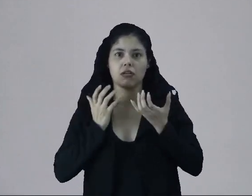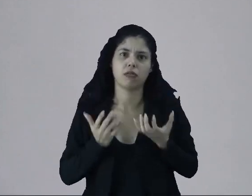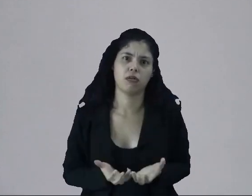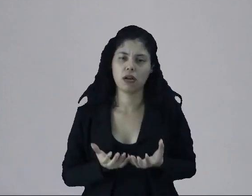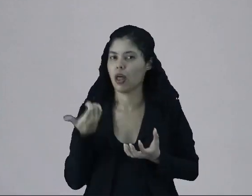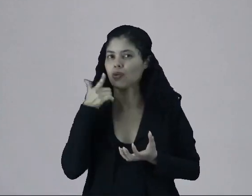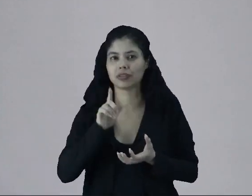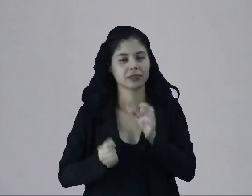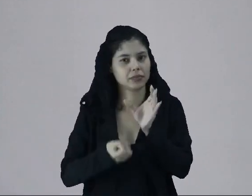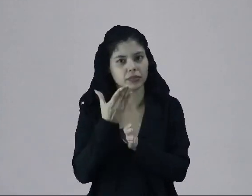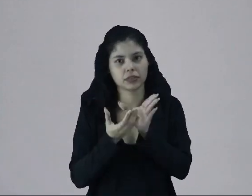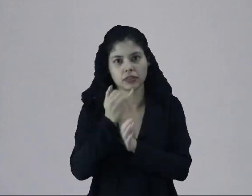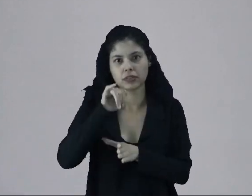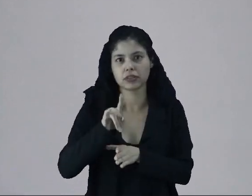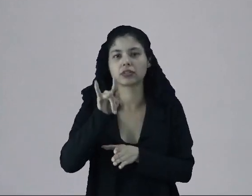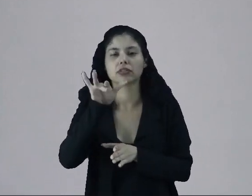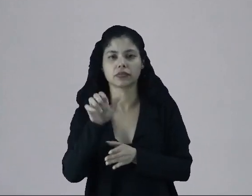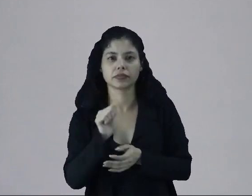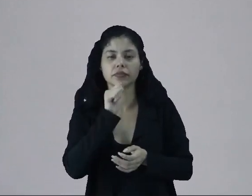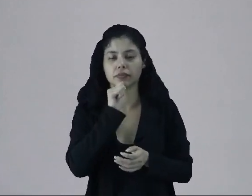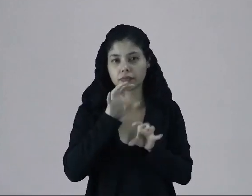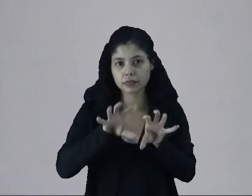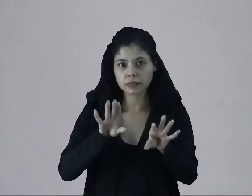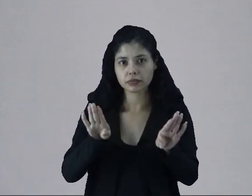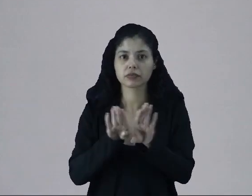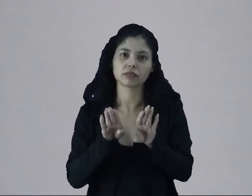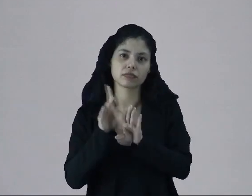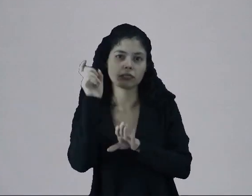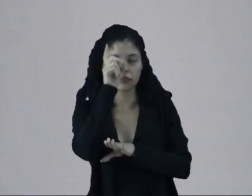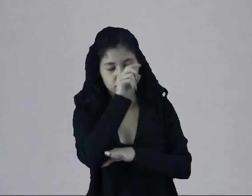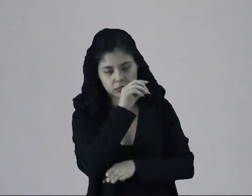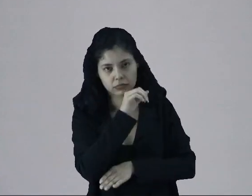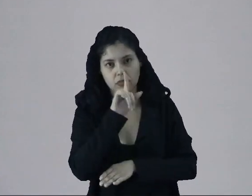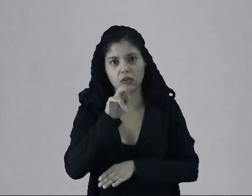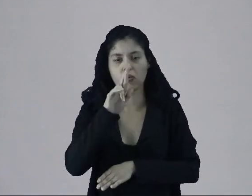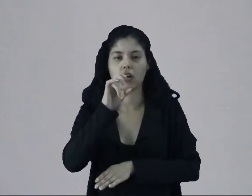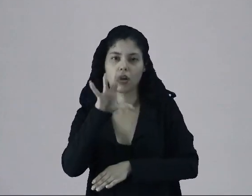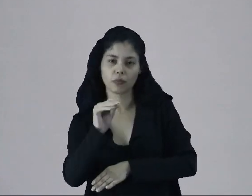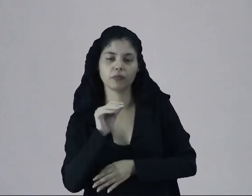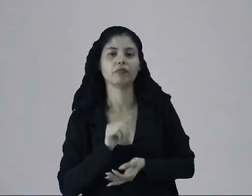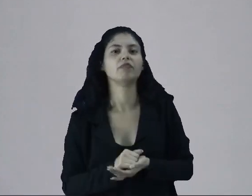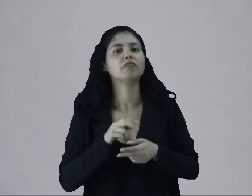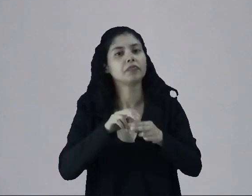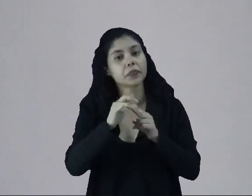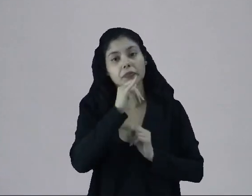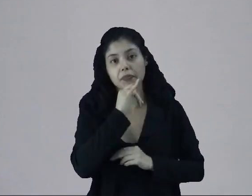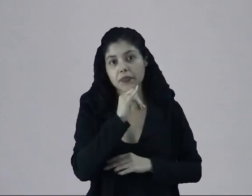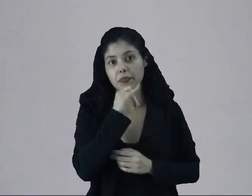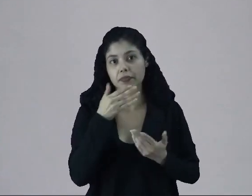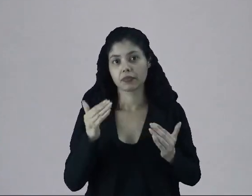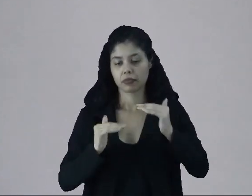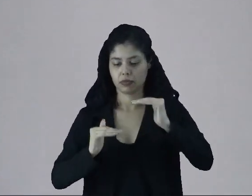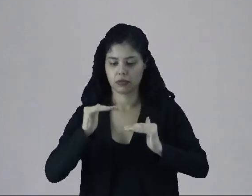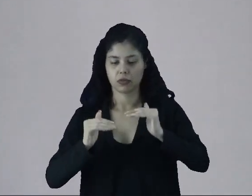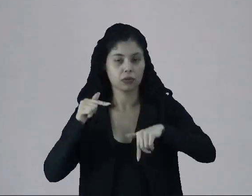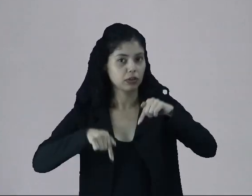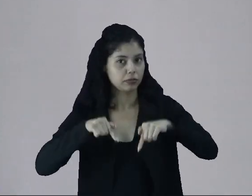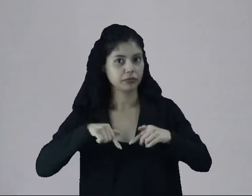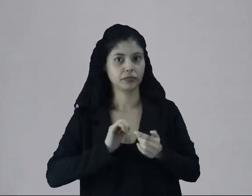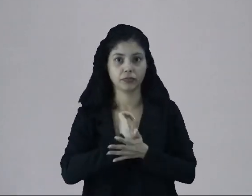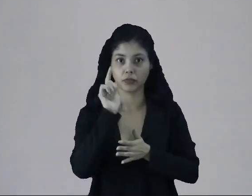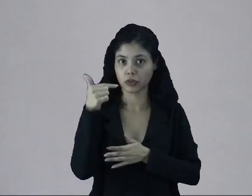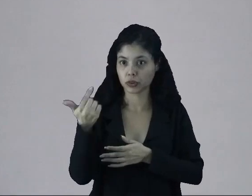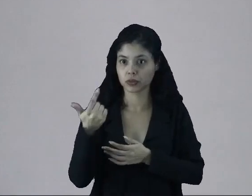ele não consegue mais produzir insulina, assim como também tem dificuldade de produzir glucagon. Então, por exemplo, uma regulação química.